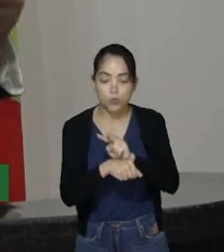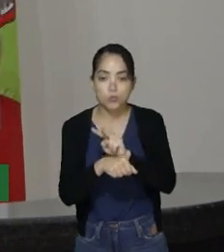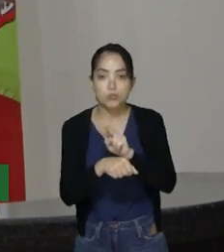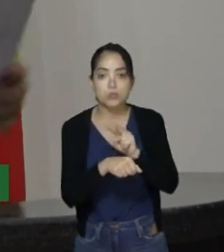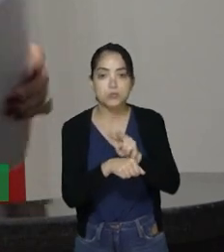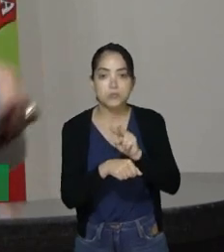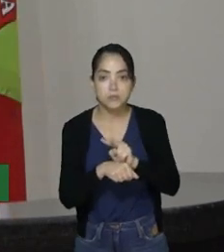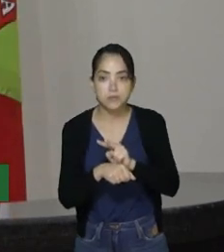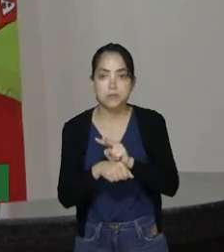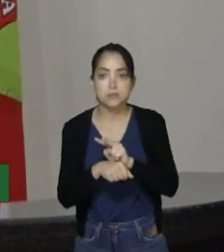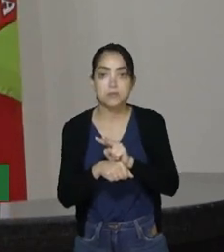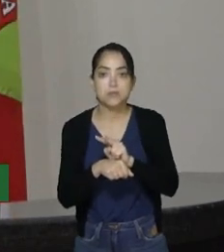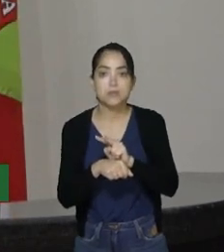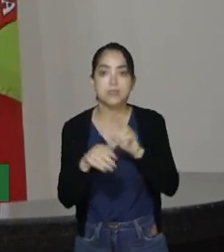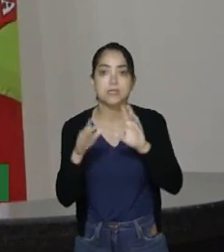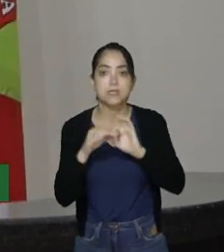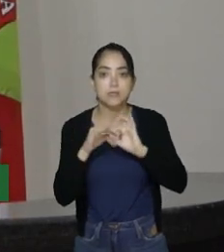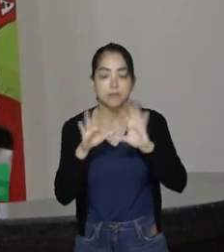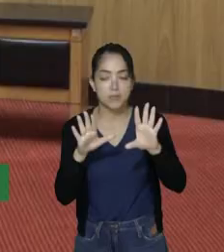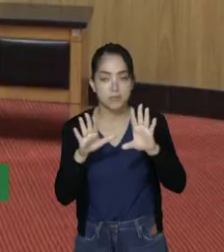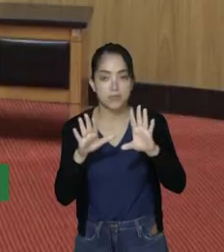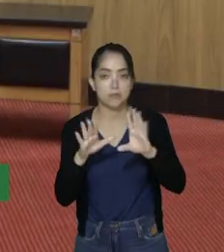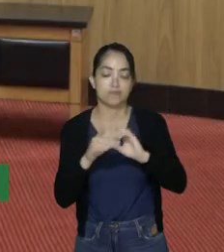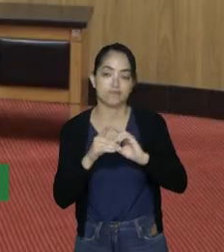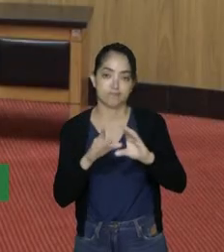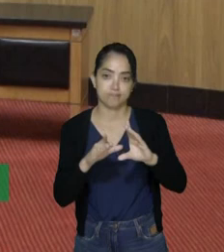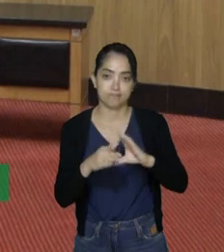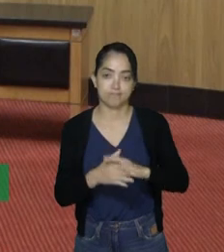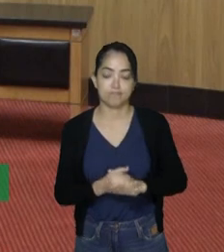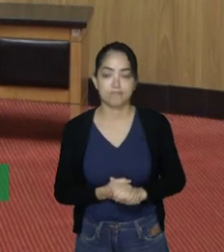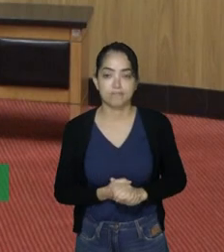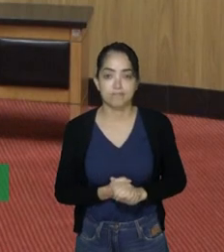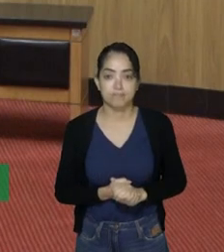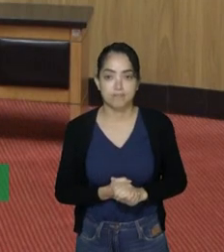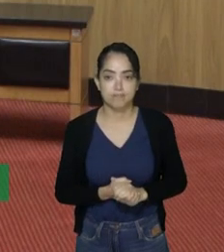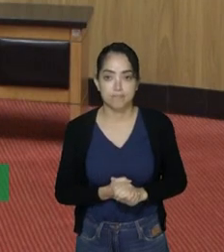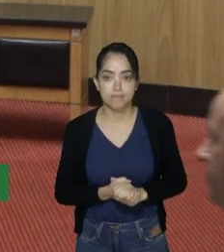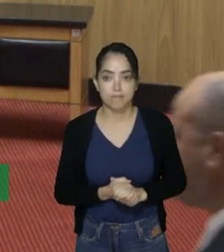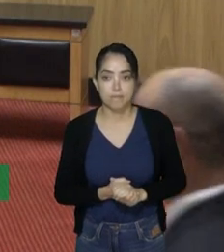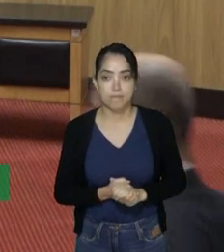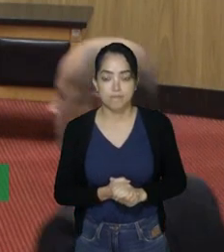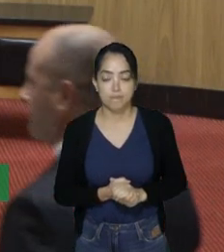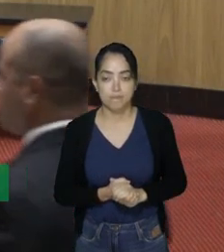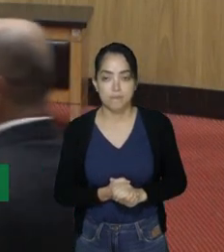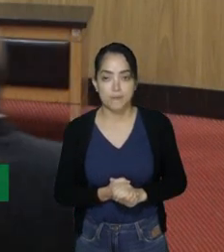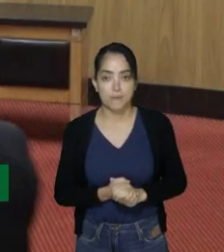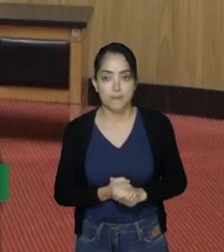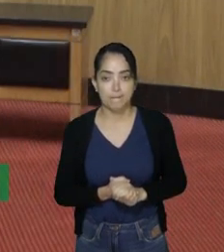sagrado, que é a liberdade e a democracia. Obrigado, deputada Abbe.